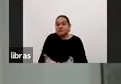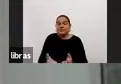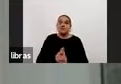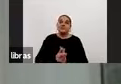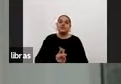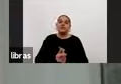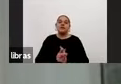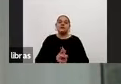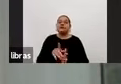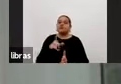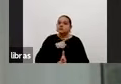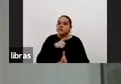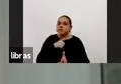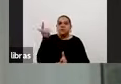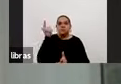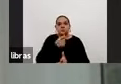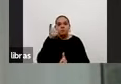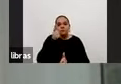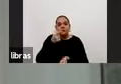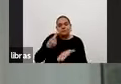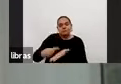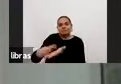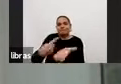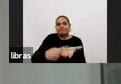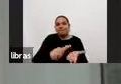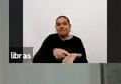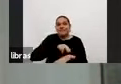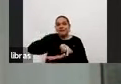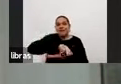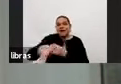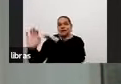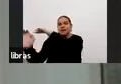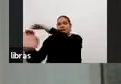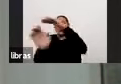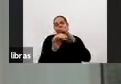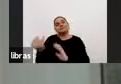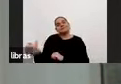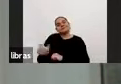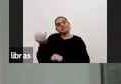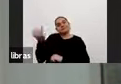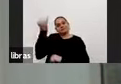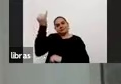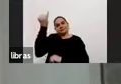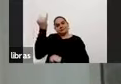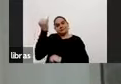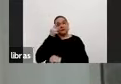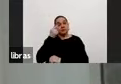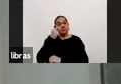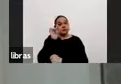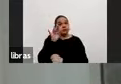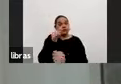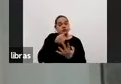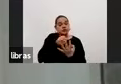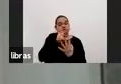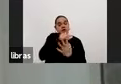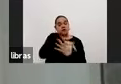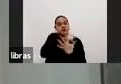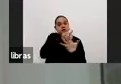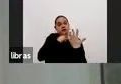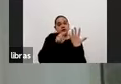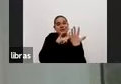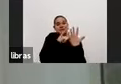mantido o volume de acordos é bastante significativo. É bom lembrar que nós estamos falando de só 6 meses, né? São mais de 8 mil acordos